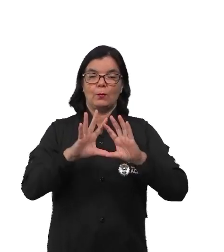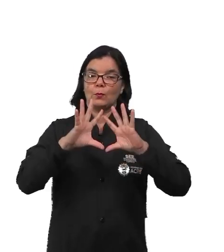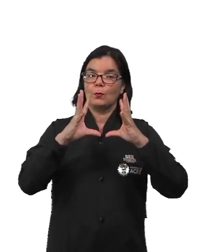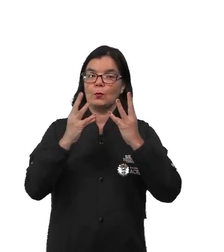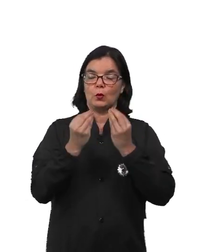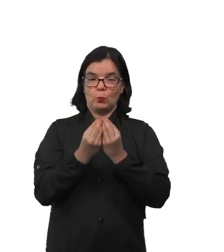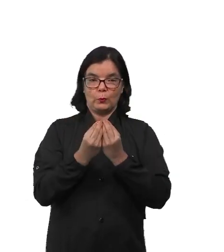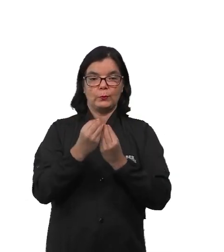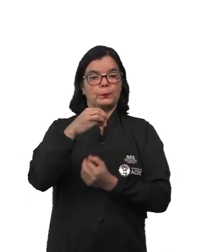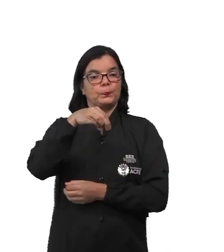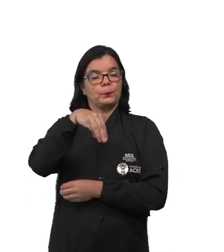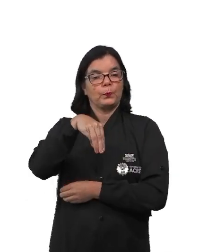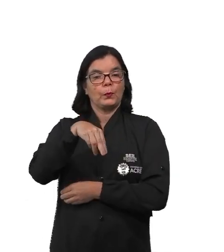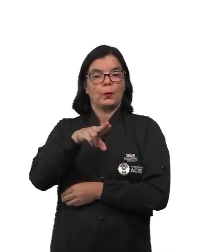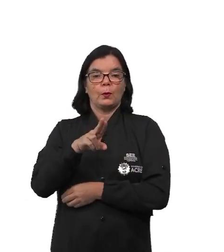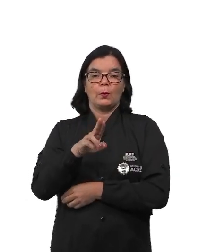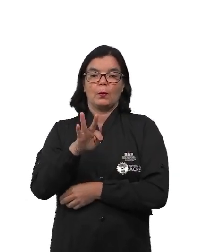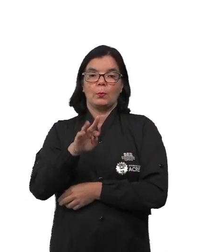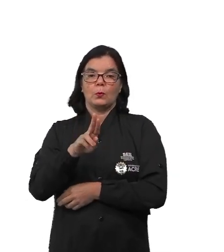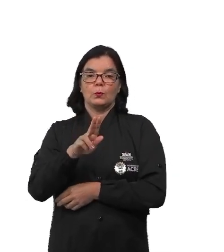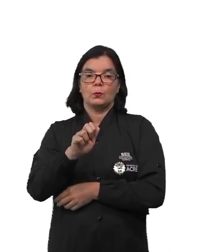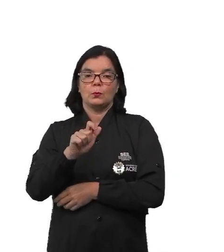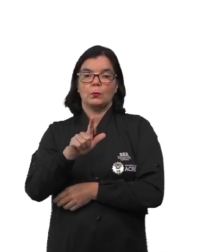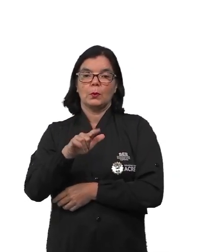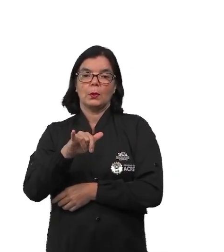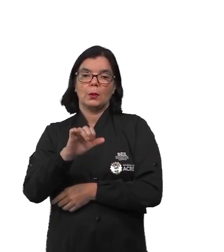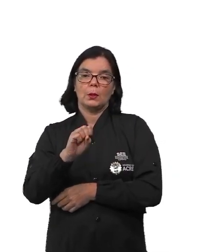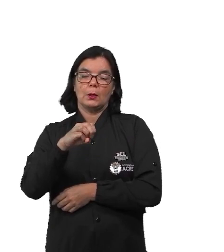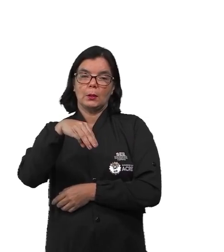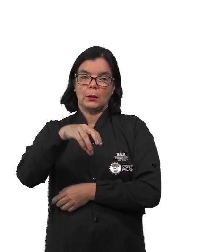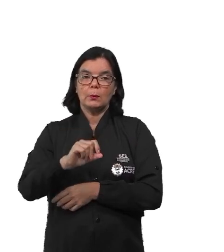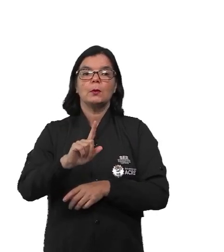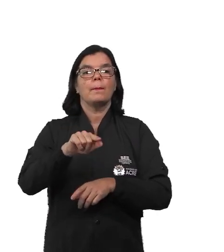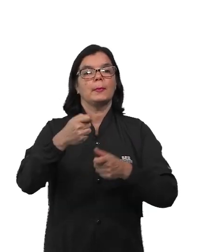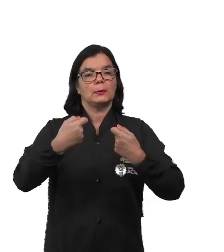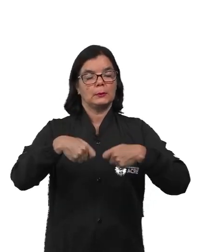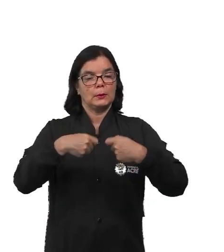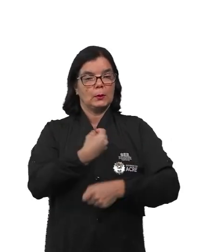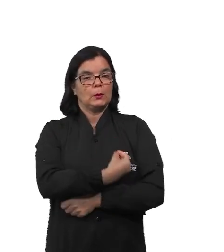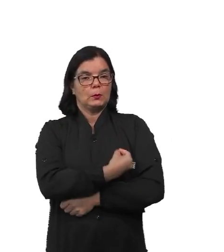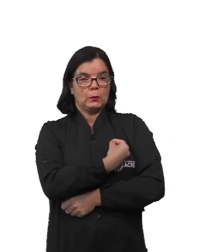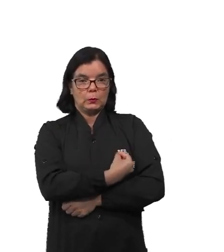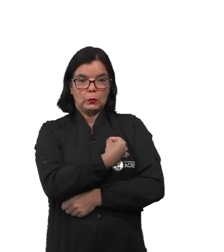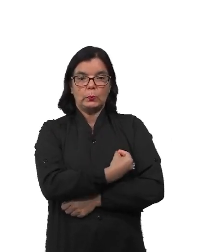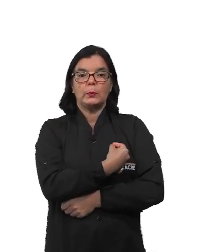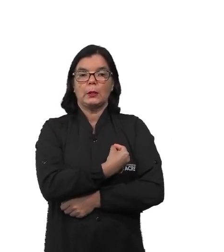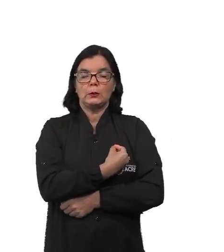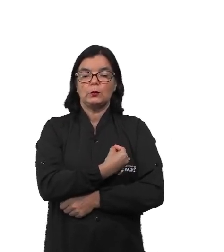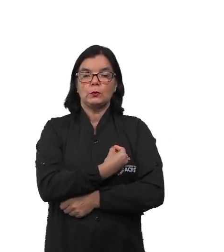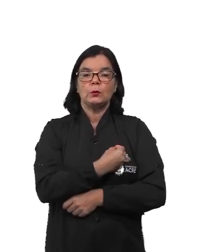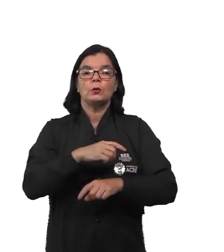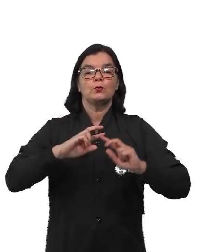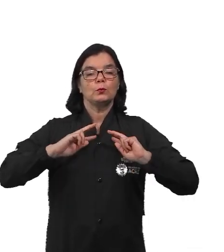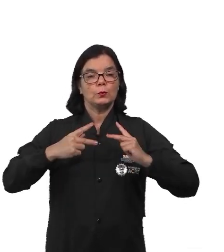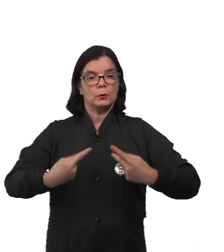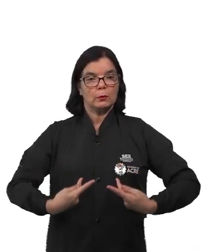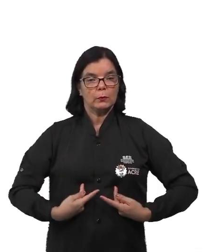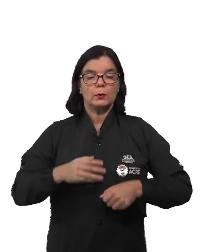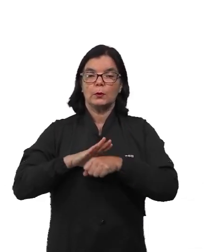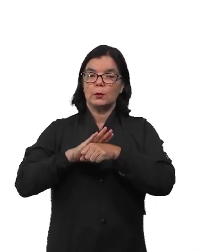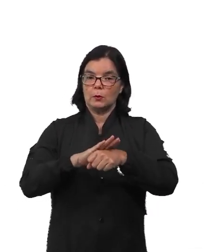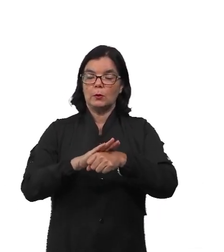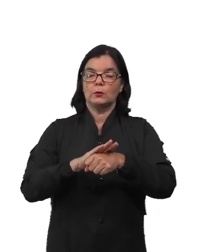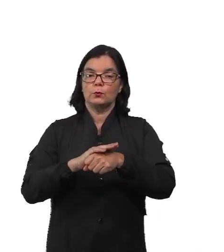sobre o mutualismo. Olha só o que o mutualismo fala. É a necessária sobrevivência dos participantes e que